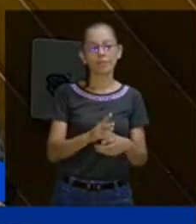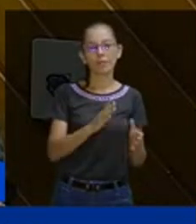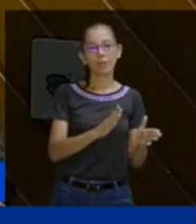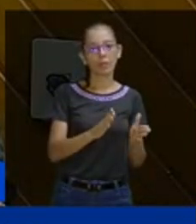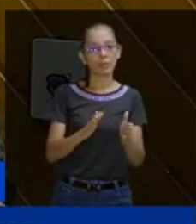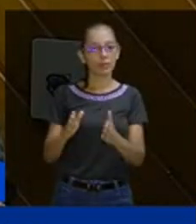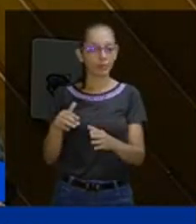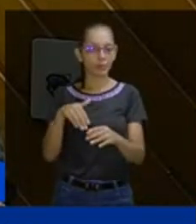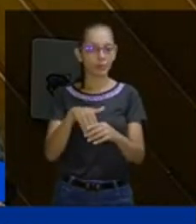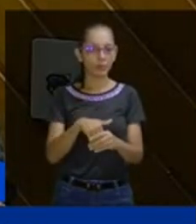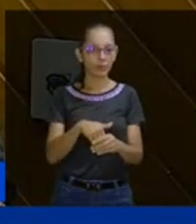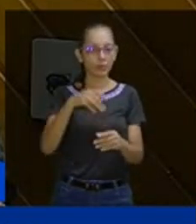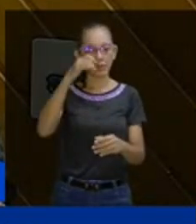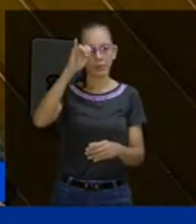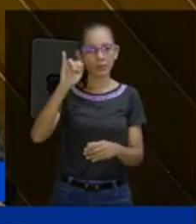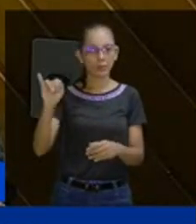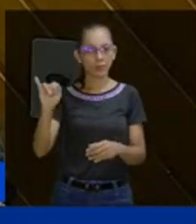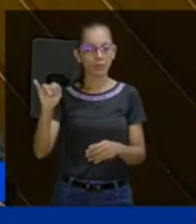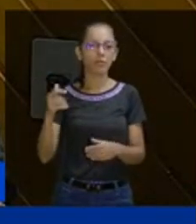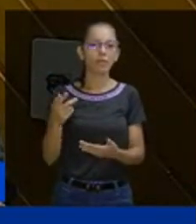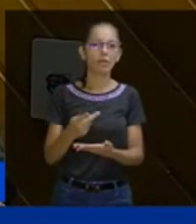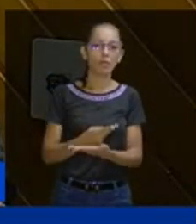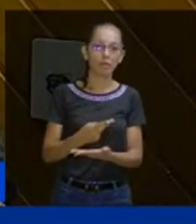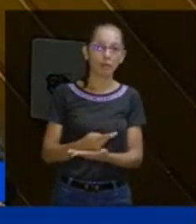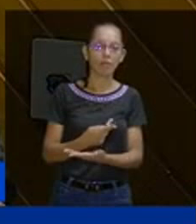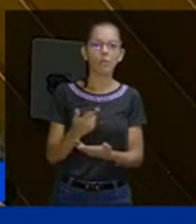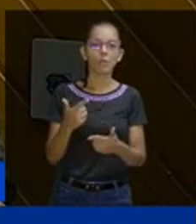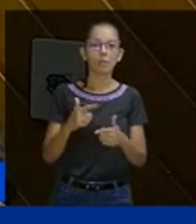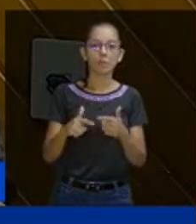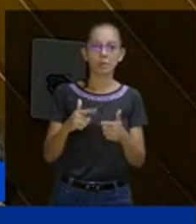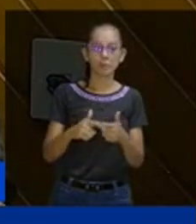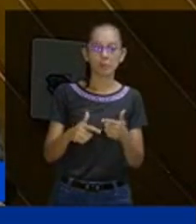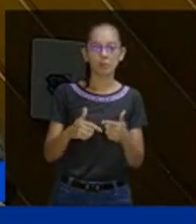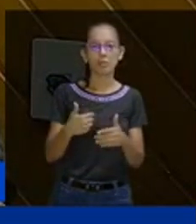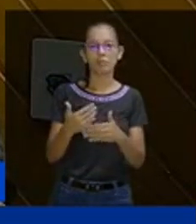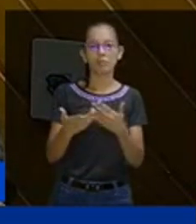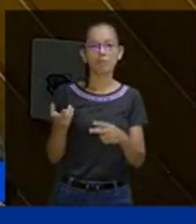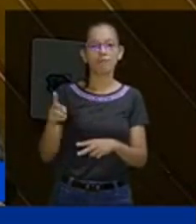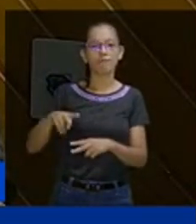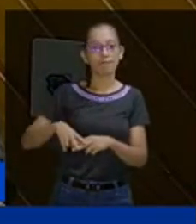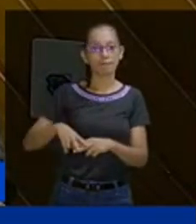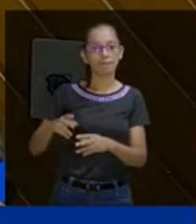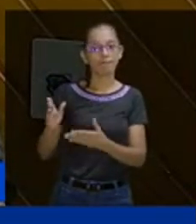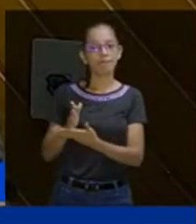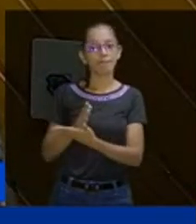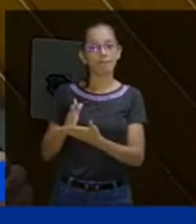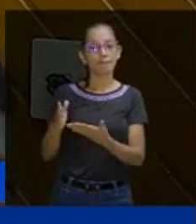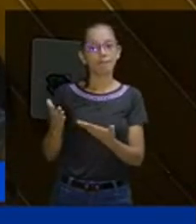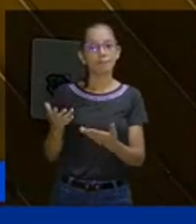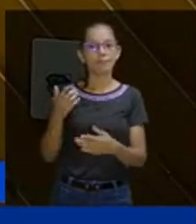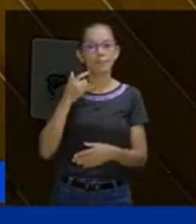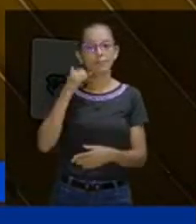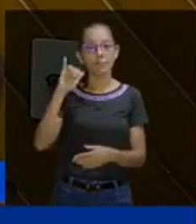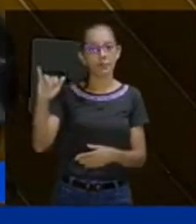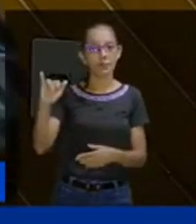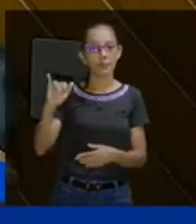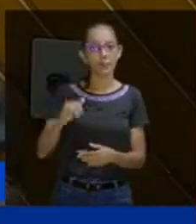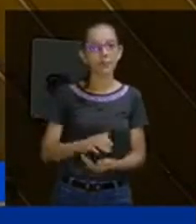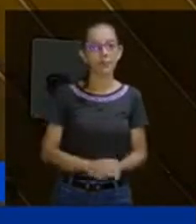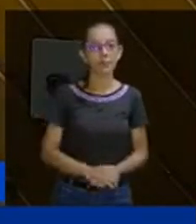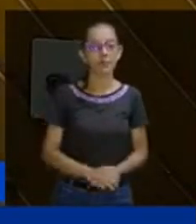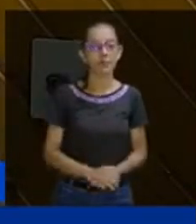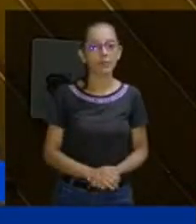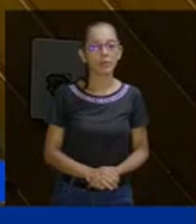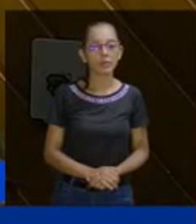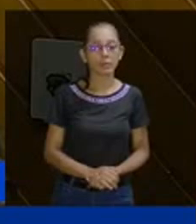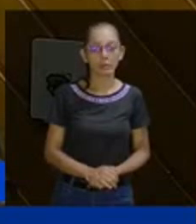eleitoral, evitando os abusos que possam ocorrer pela prisão indevida de candidatos. No entanto,